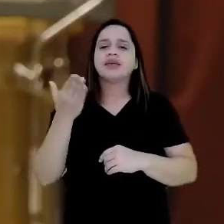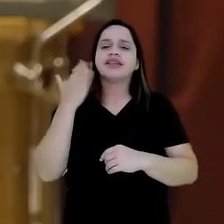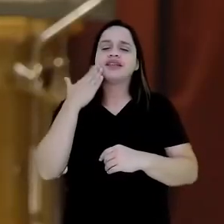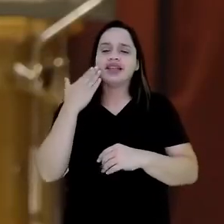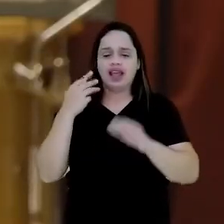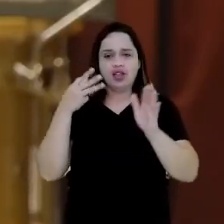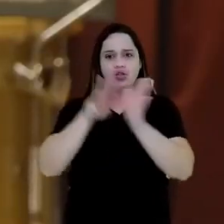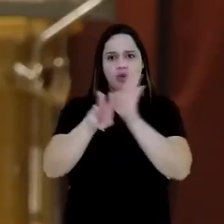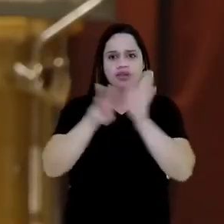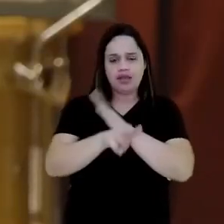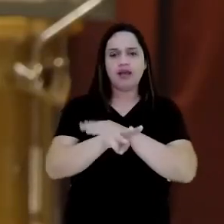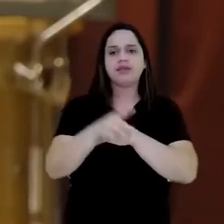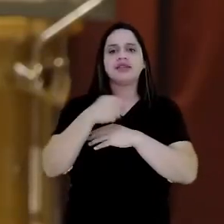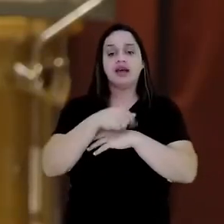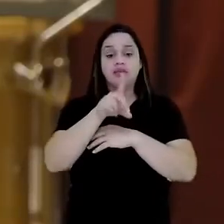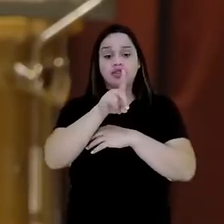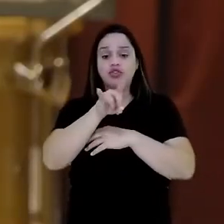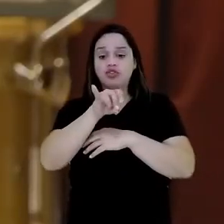aí